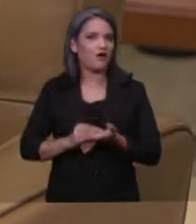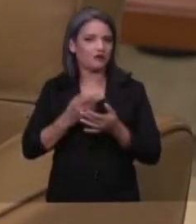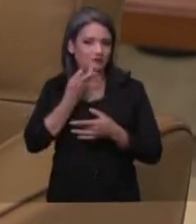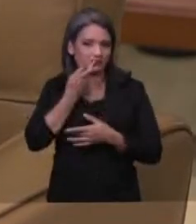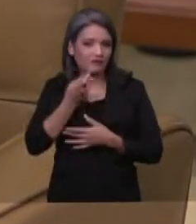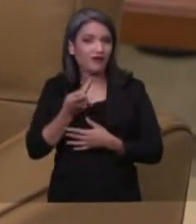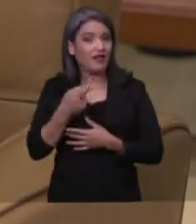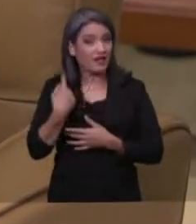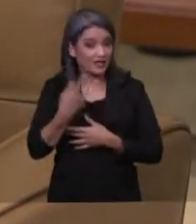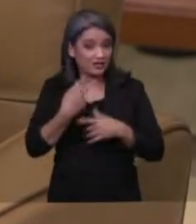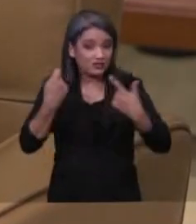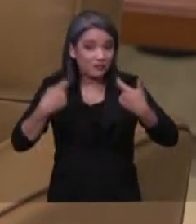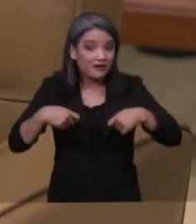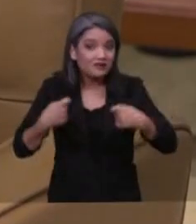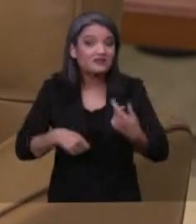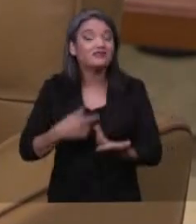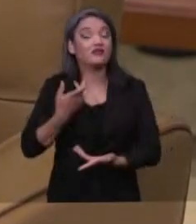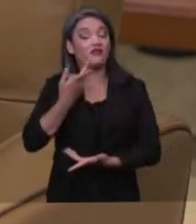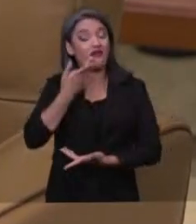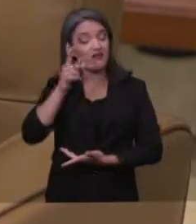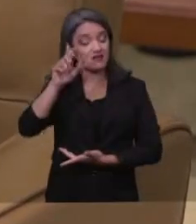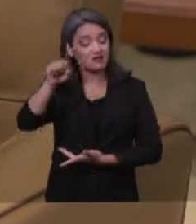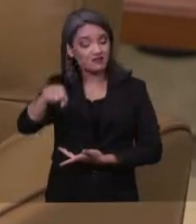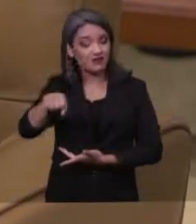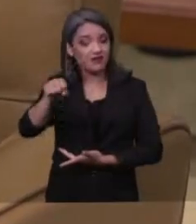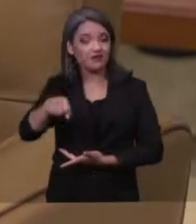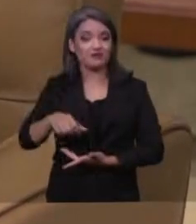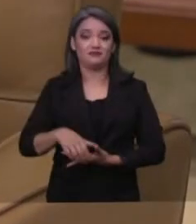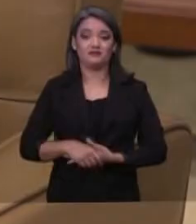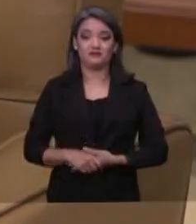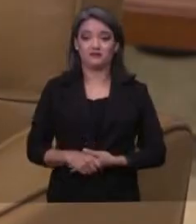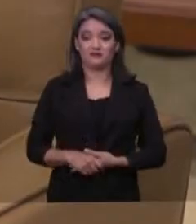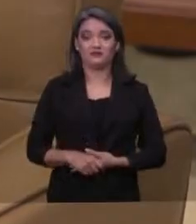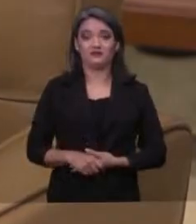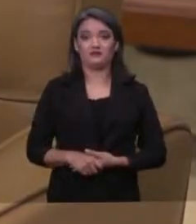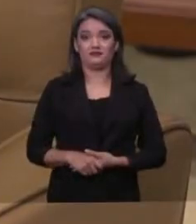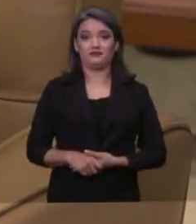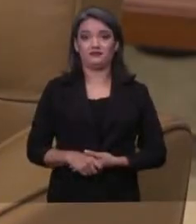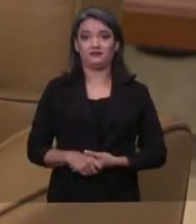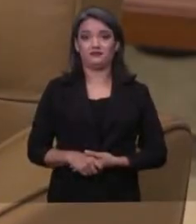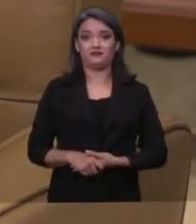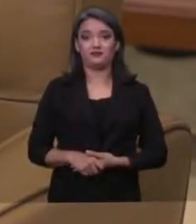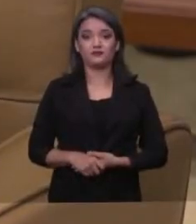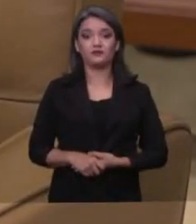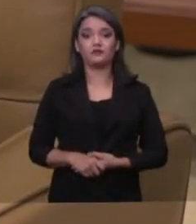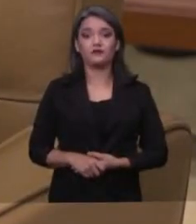E que precisamos falar e tirar consequências. Não se faz